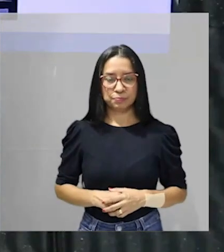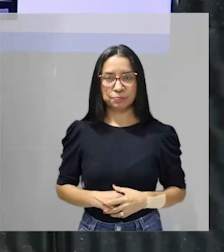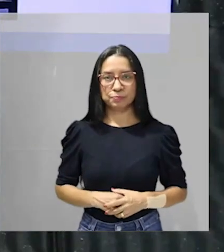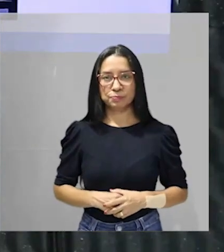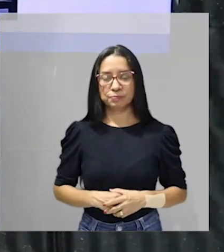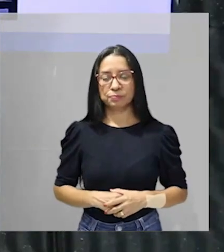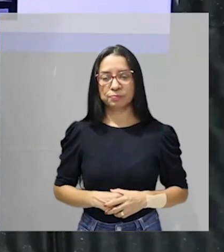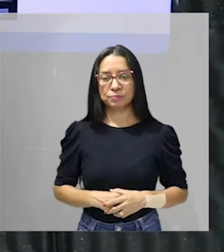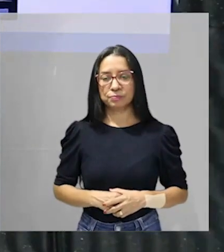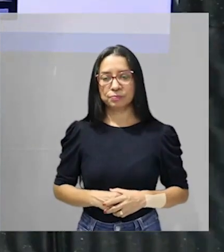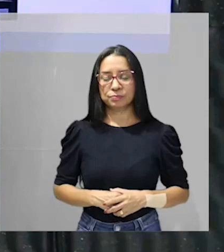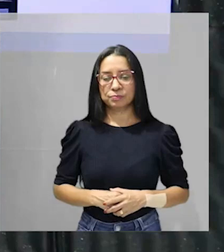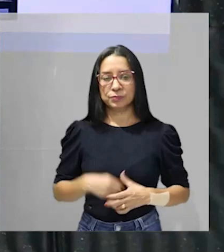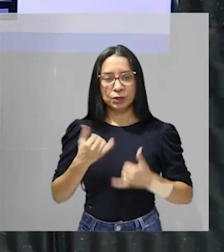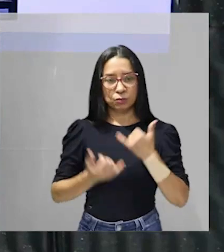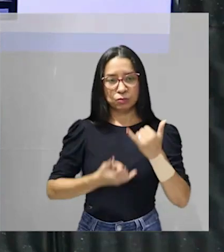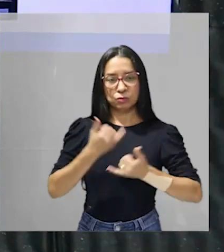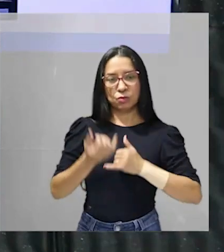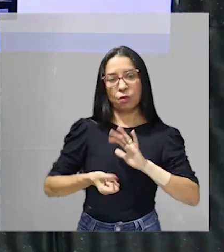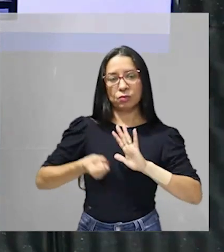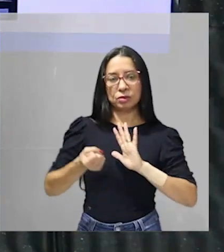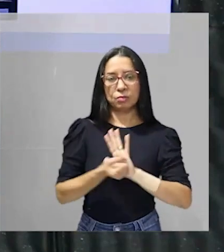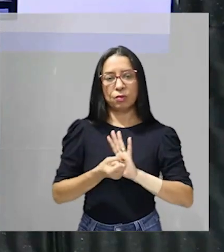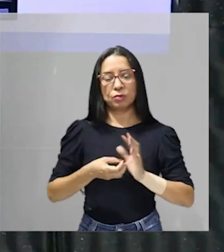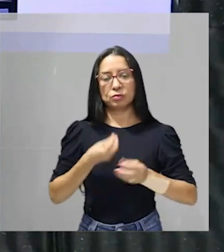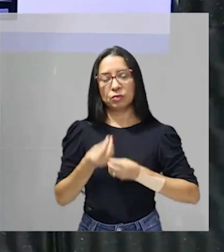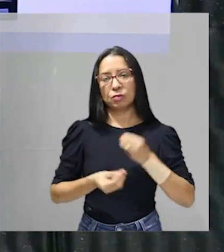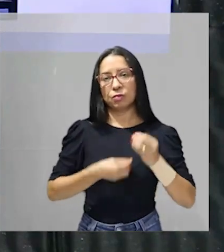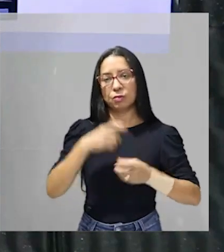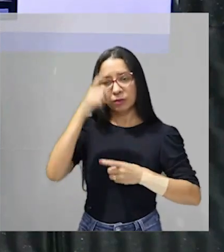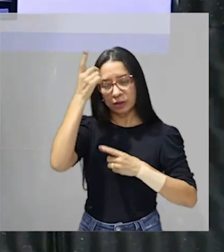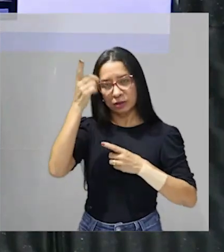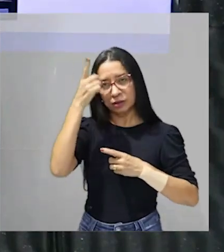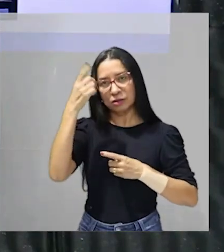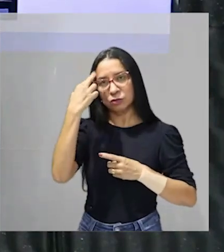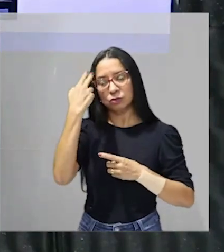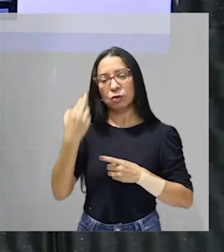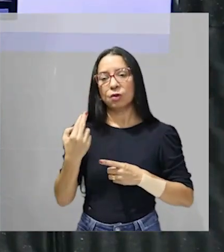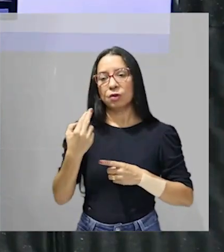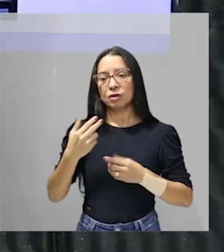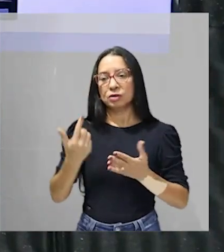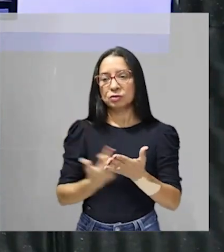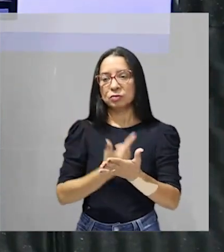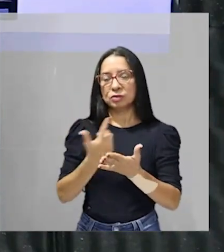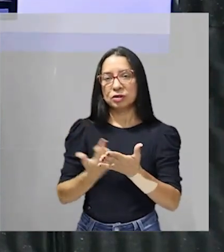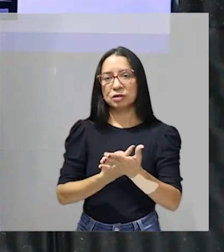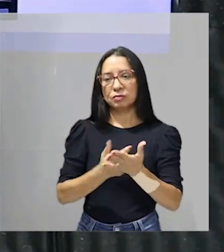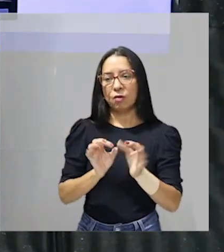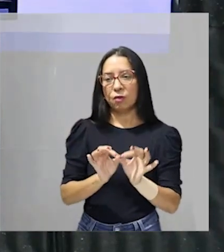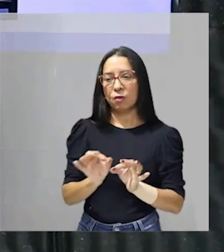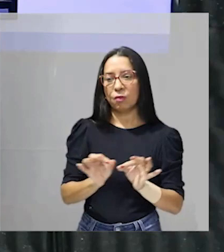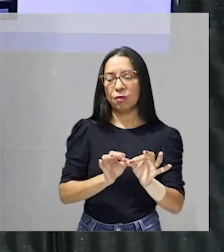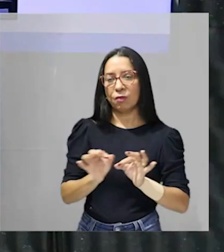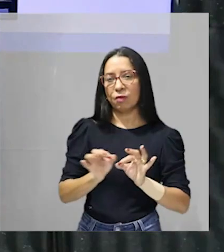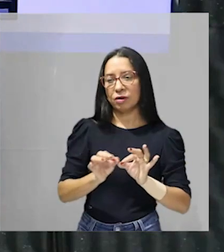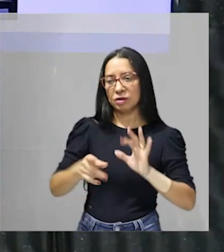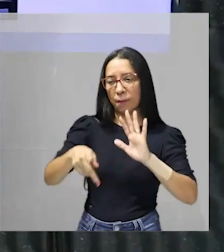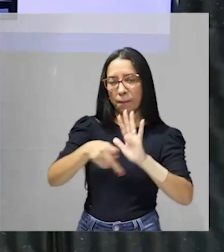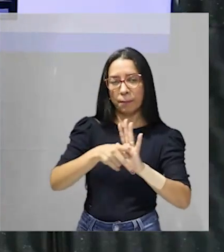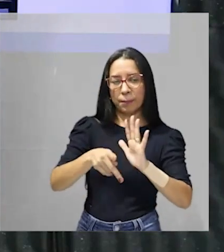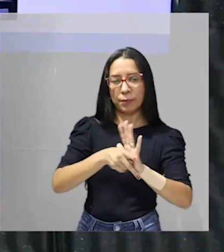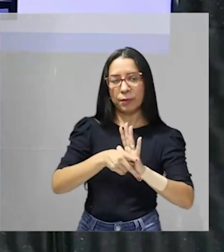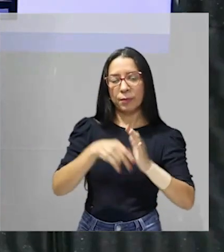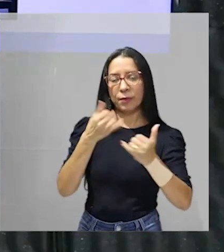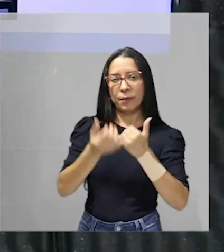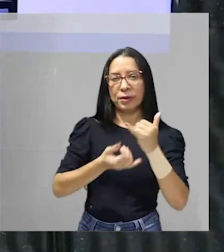jogos simbólicos ações como recriar a história de um livro ou montar um roteiro próprio brincar de casinha